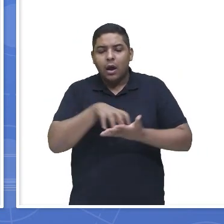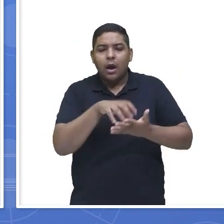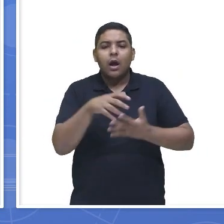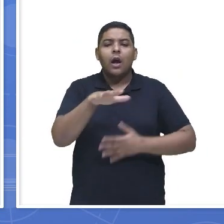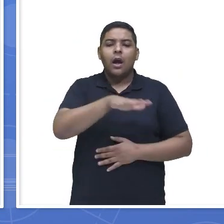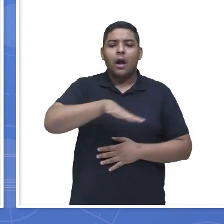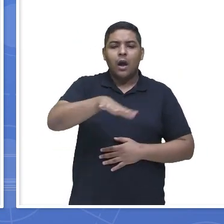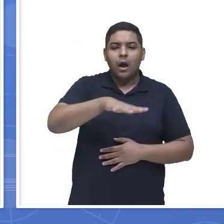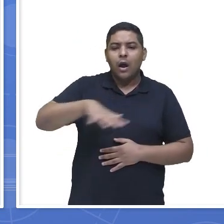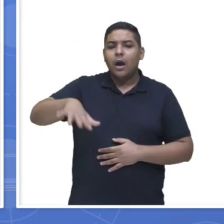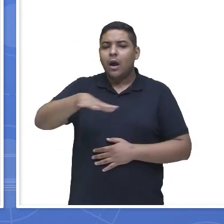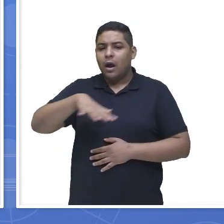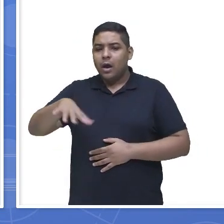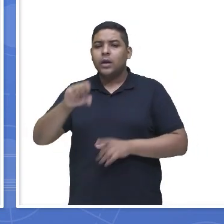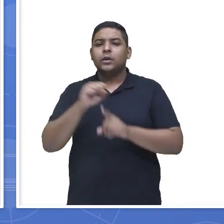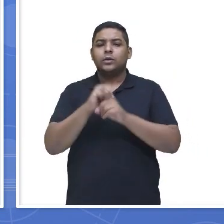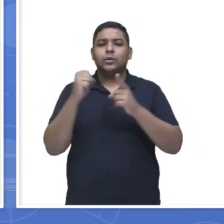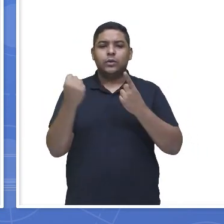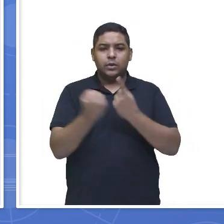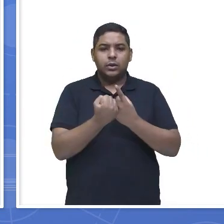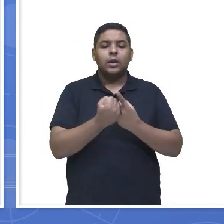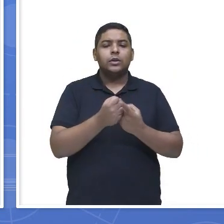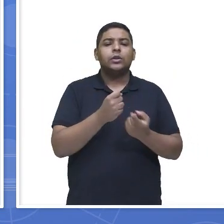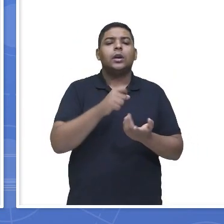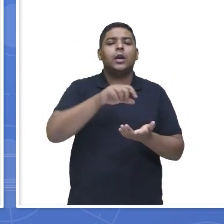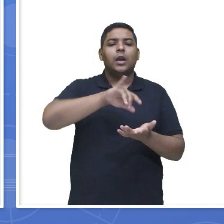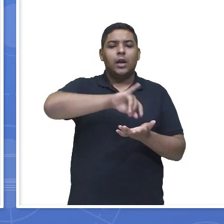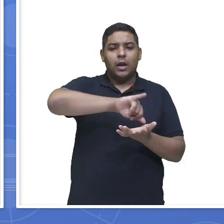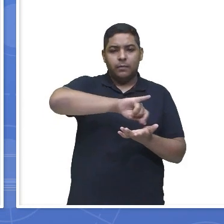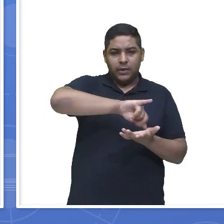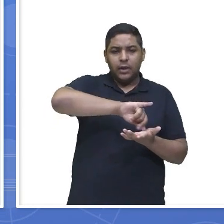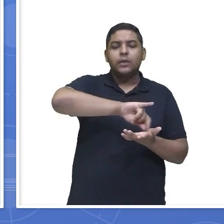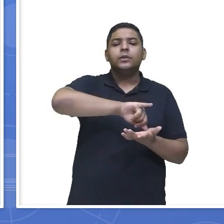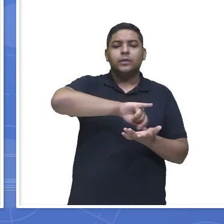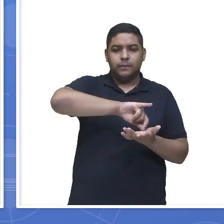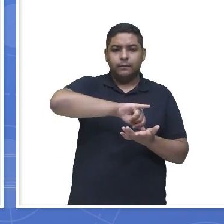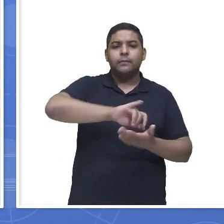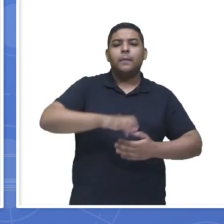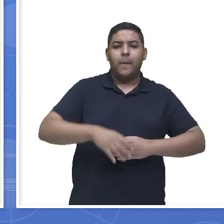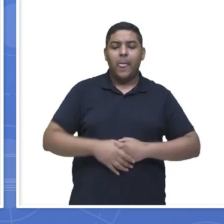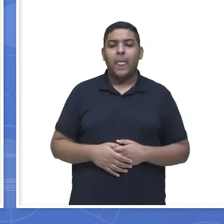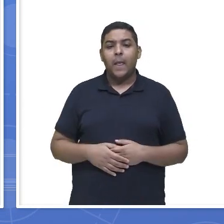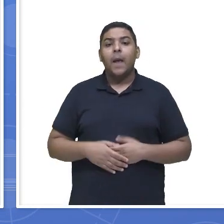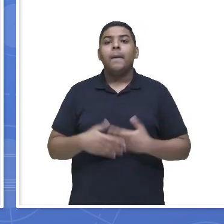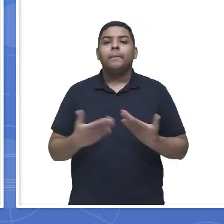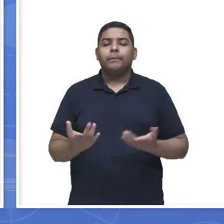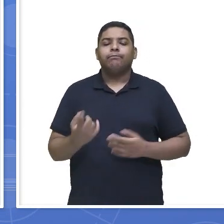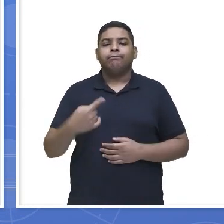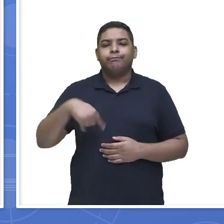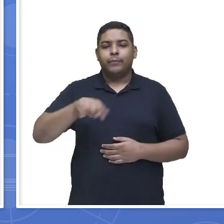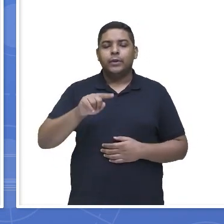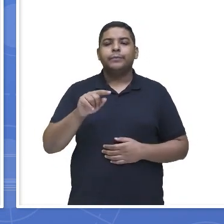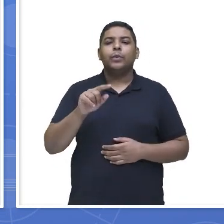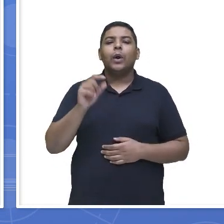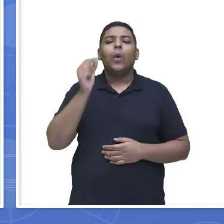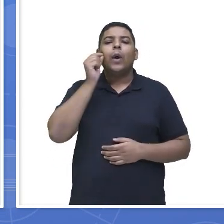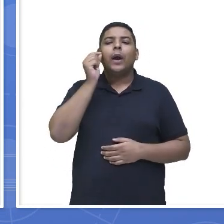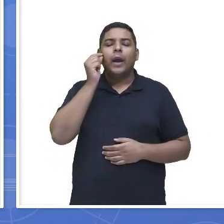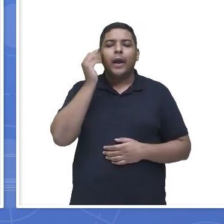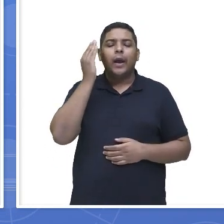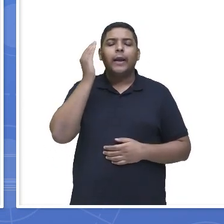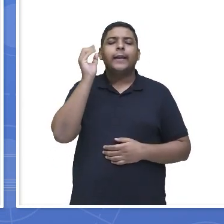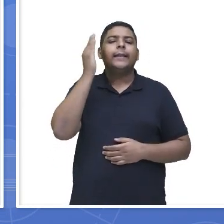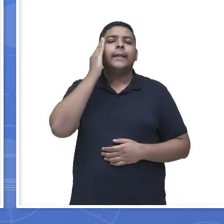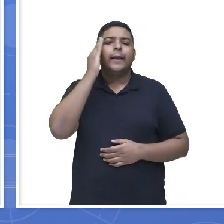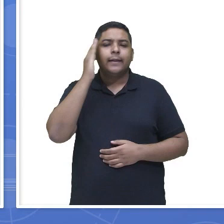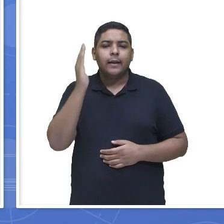setores dessa nossa sociedade, que é chamada de sociedade capitalista. Portanto, nós podemos traduzir que o